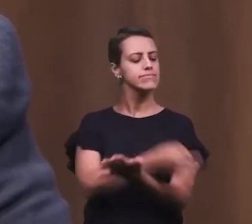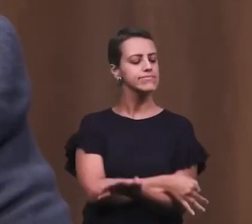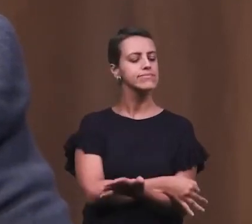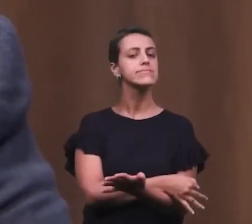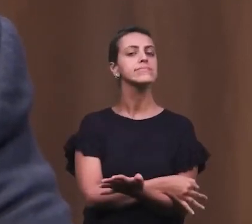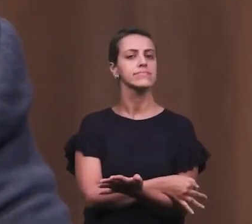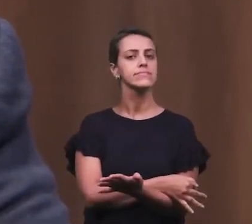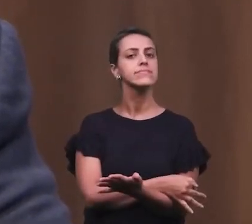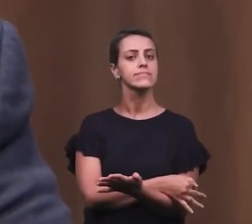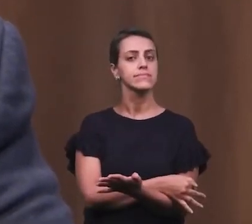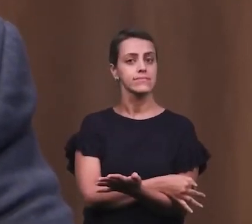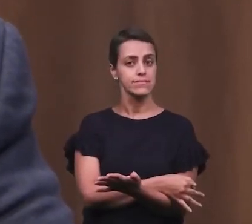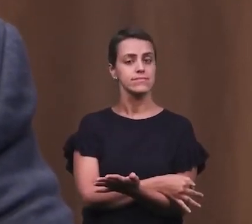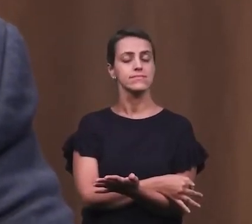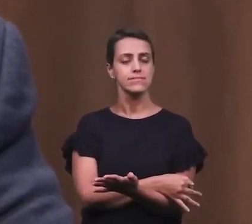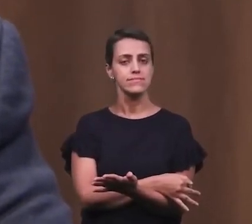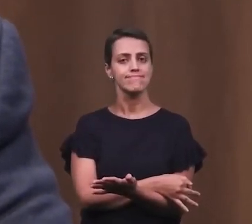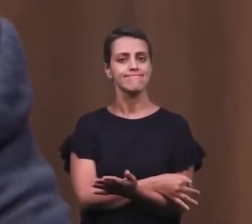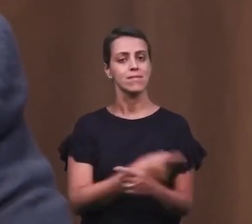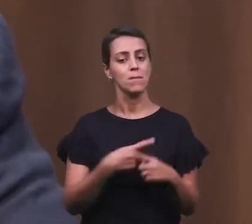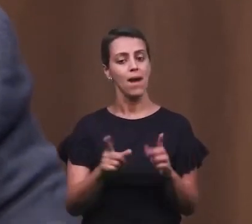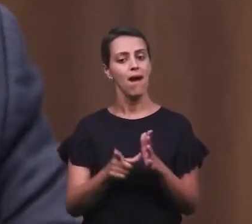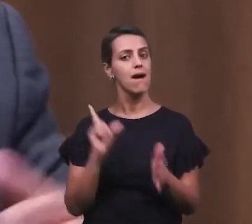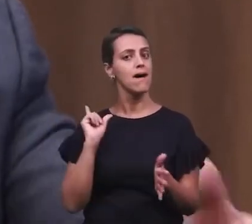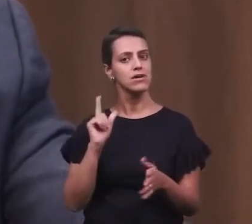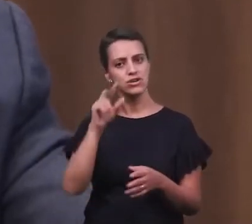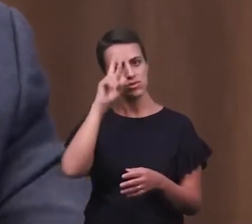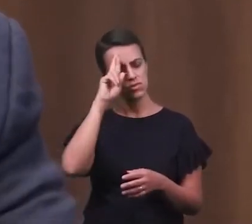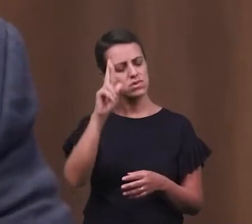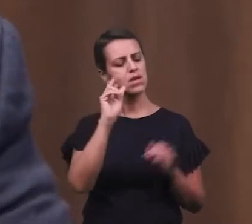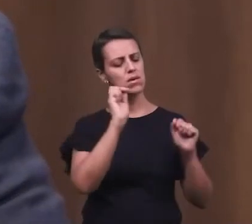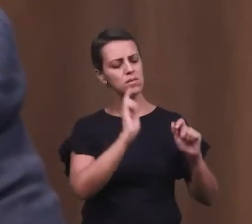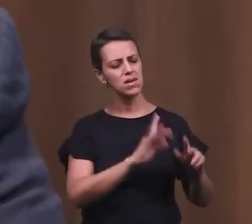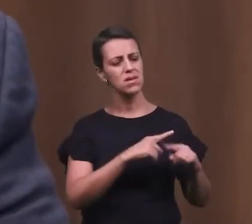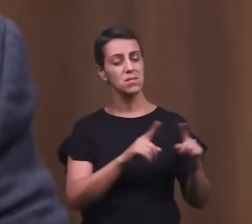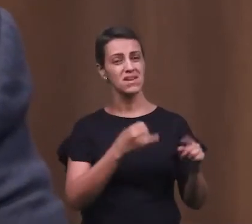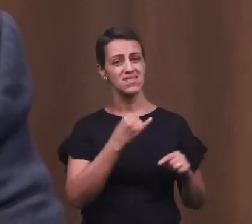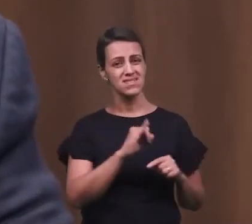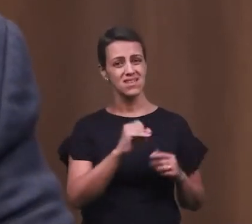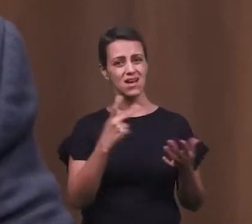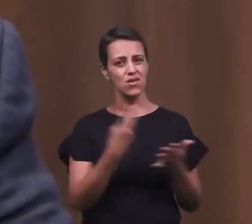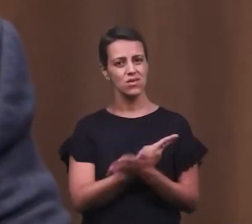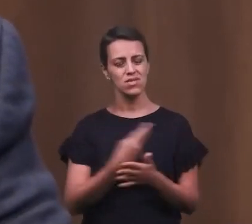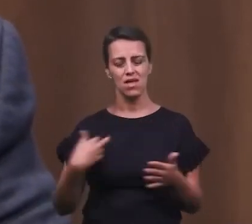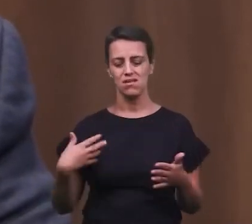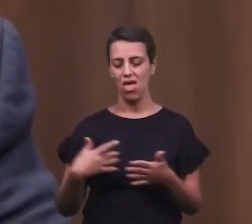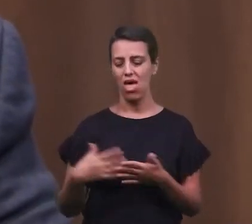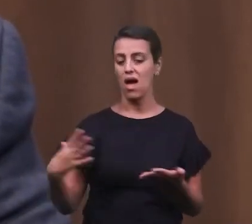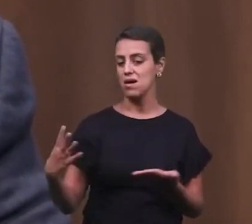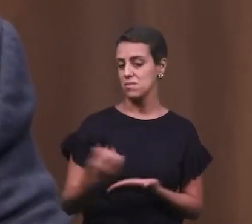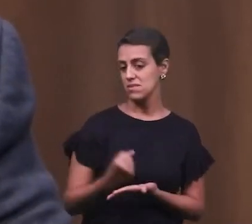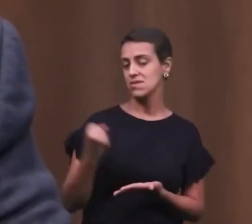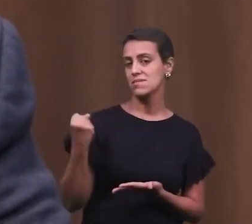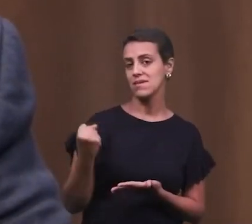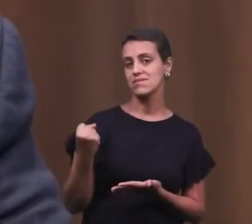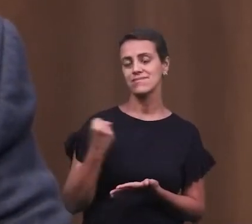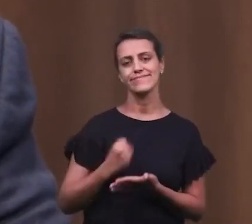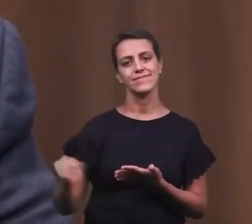Senhor tem toda a oportunidade, mas chegou na apostasia, ou aconteceu o arrebatamento, aí terminou as oportunidades.